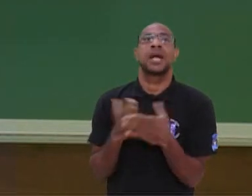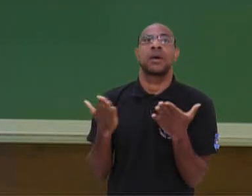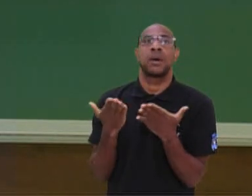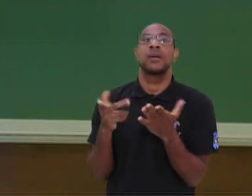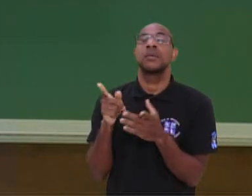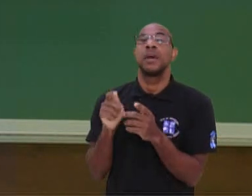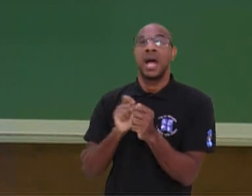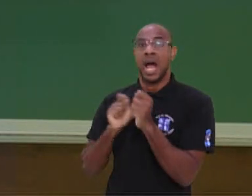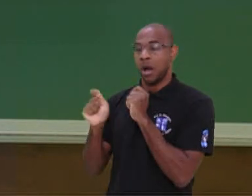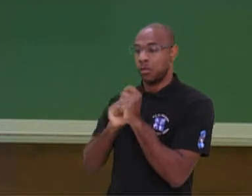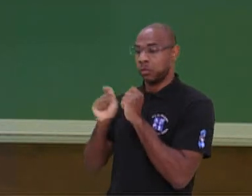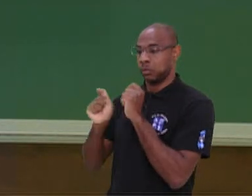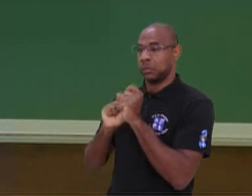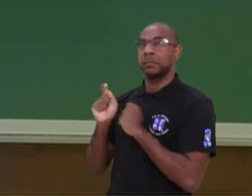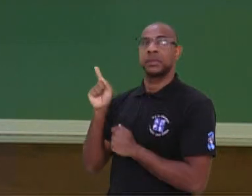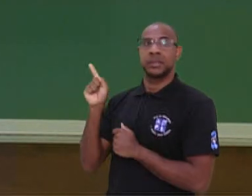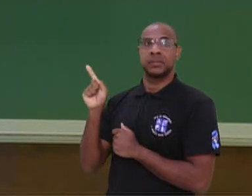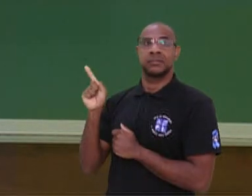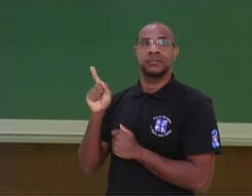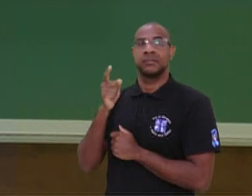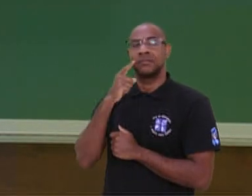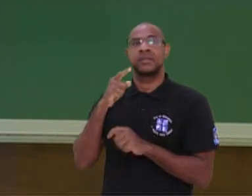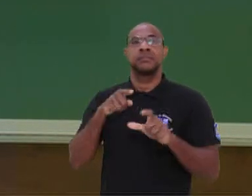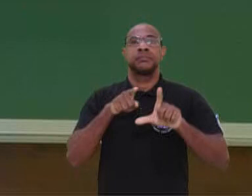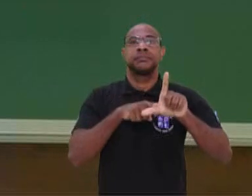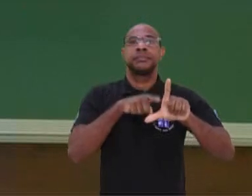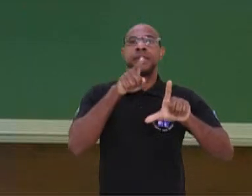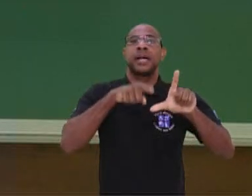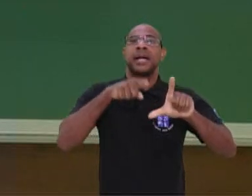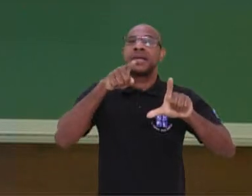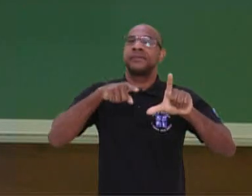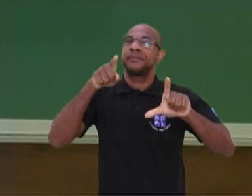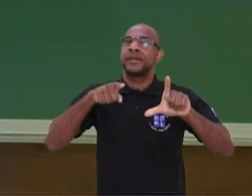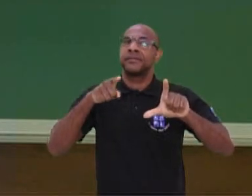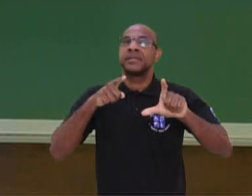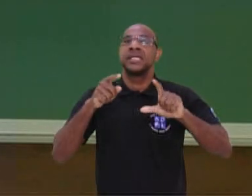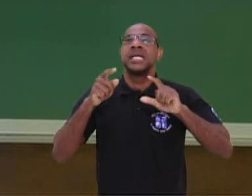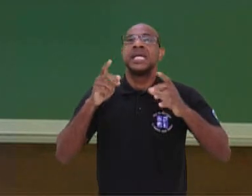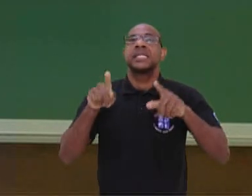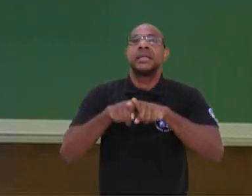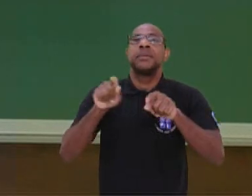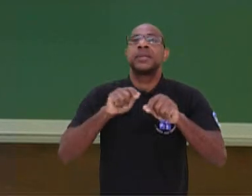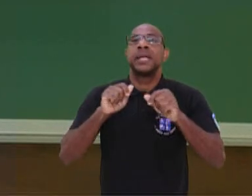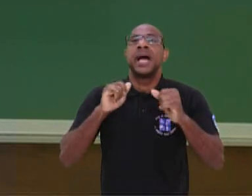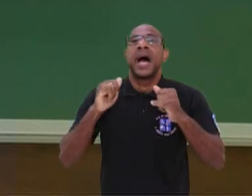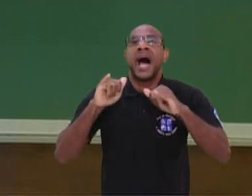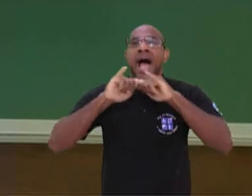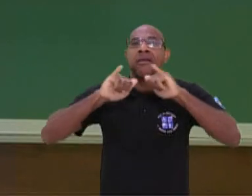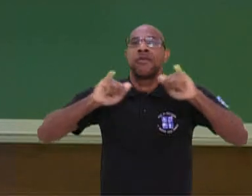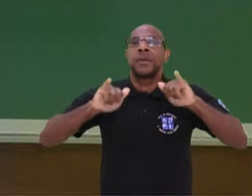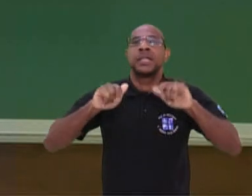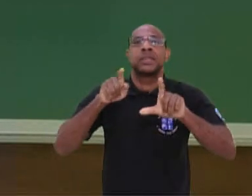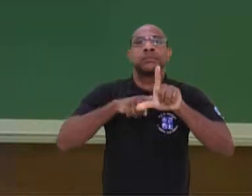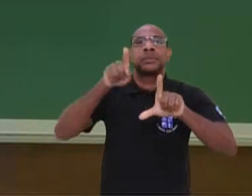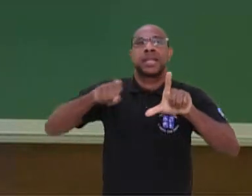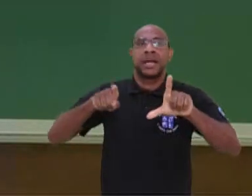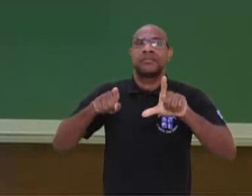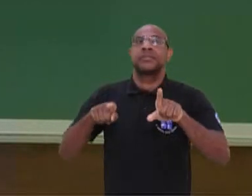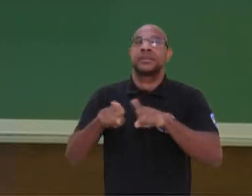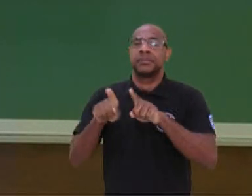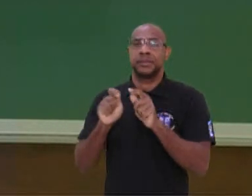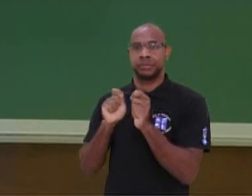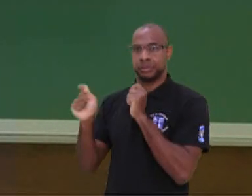Vocês vão perceber que os gráficos e infográficos geralmente são atravessados por textos jornalísticos